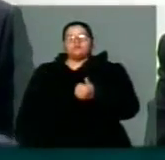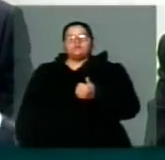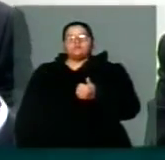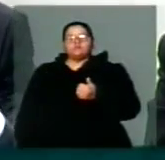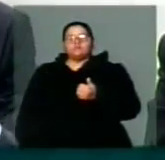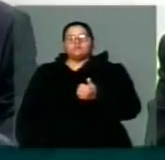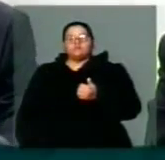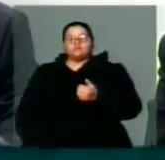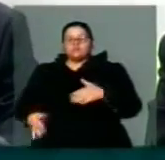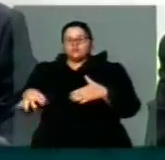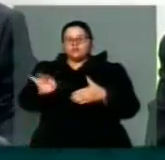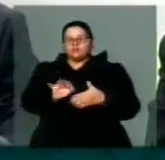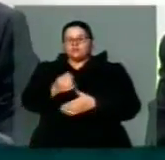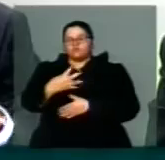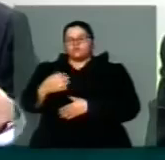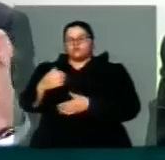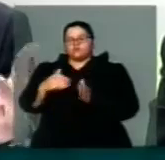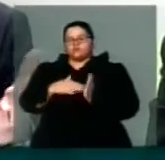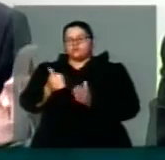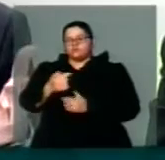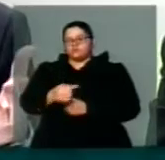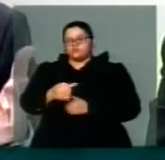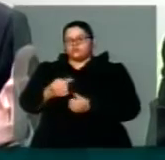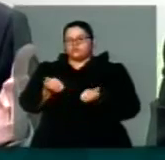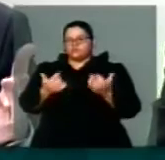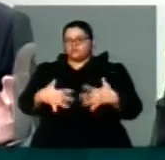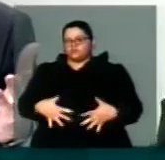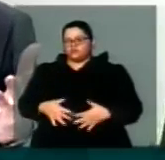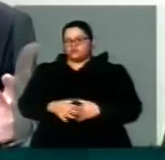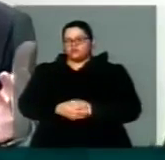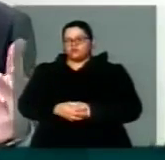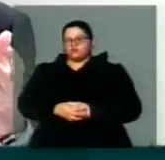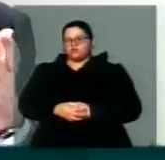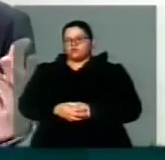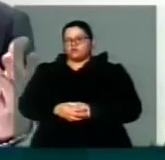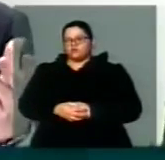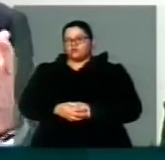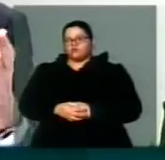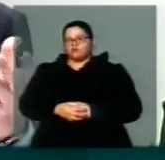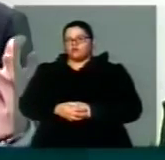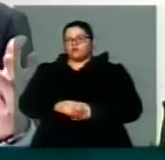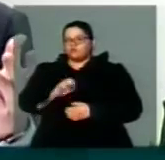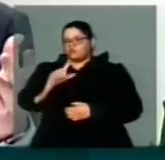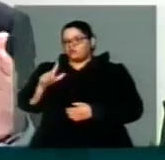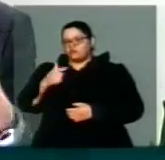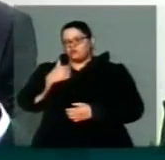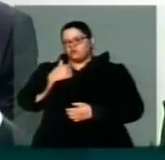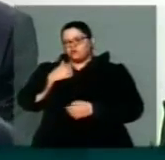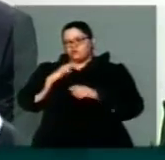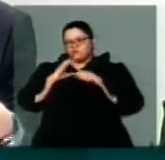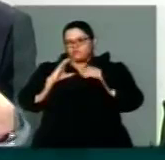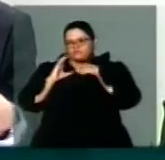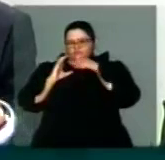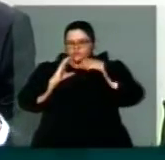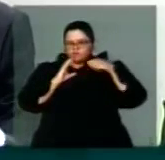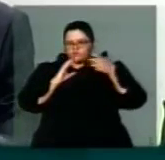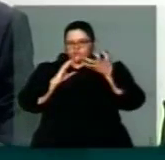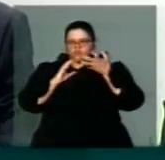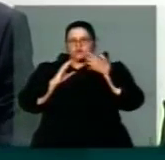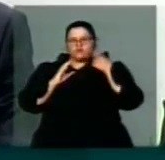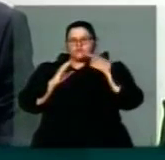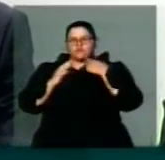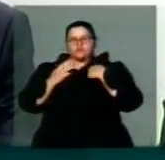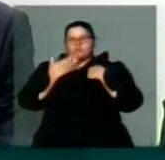e que fala parcialmente, é óbvio que eu já mandei requerer pelo meu advogado o vídeo para poder ver o que consta, e a gente tem